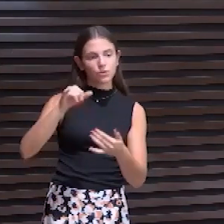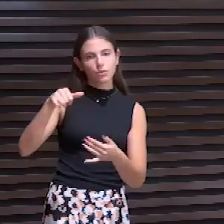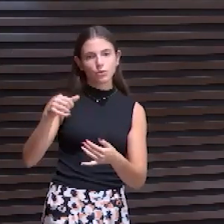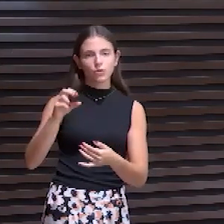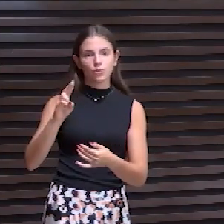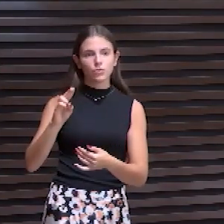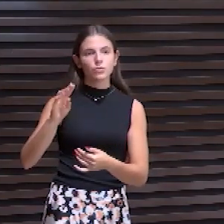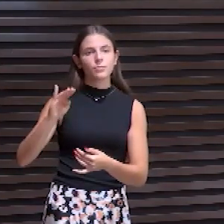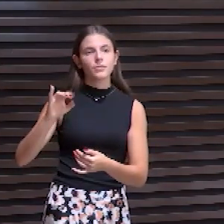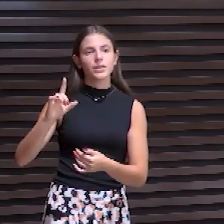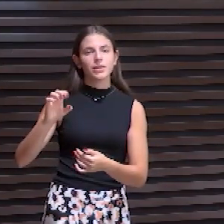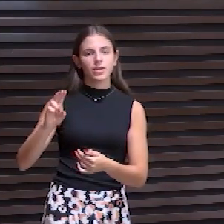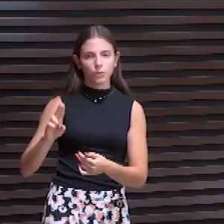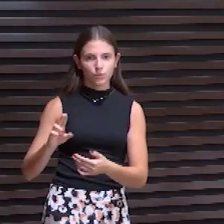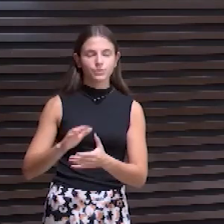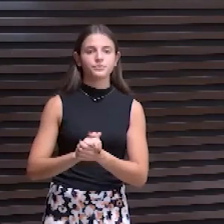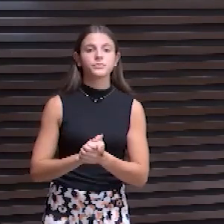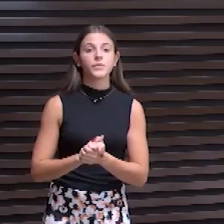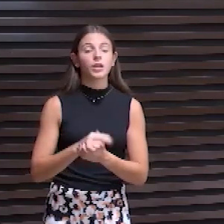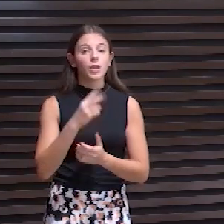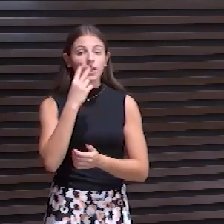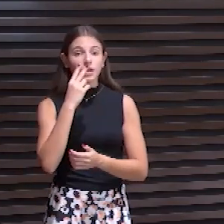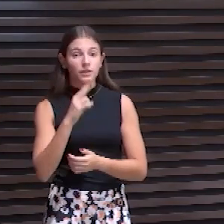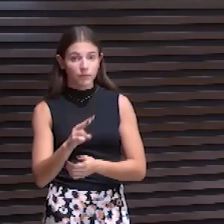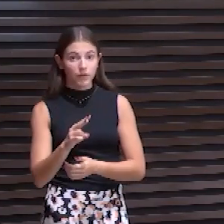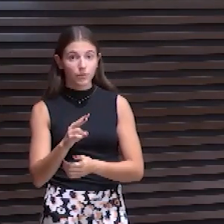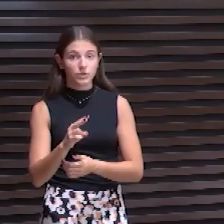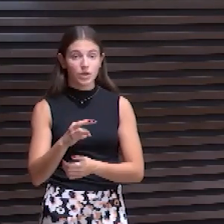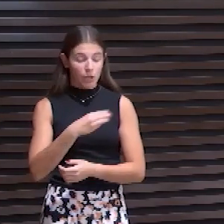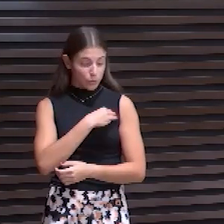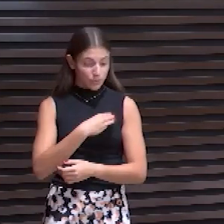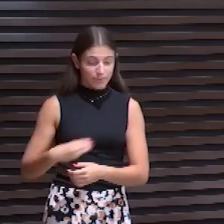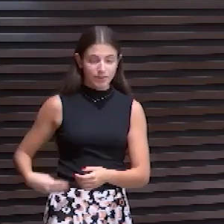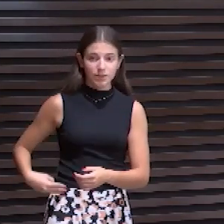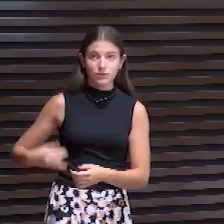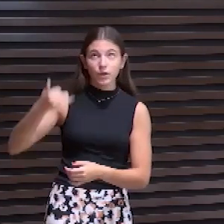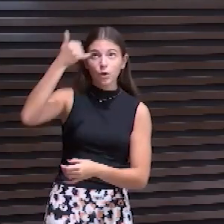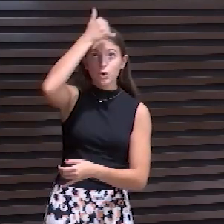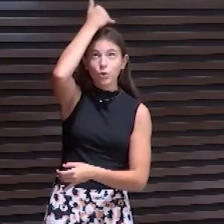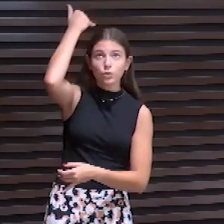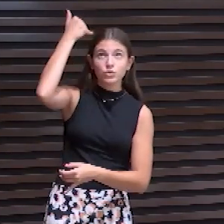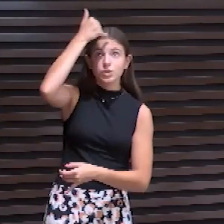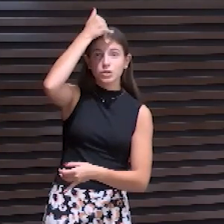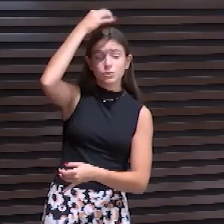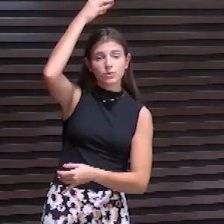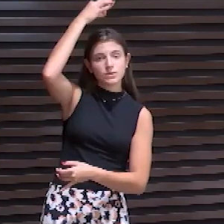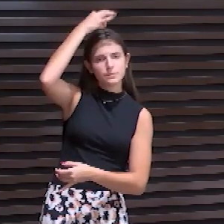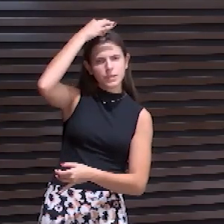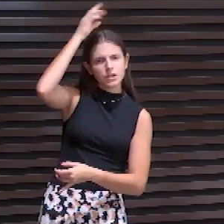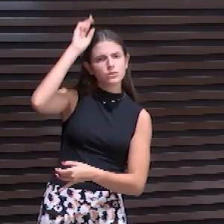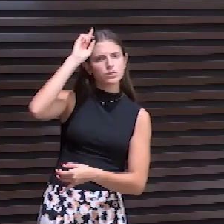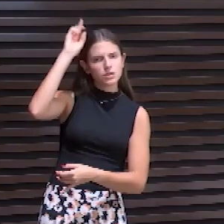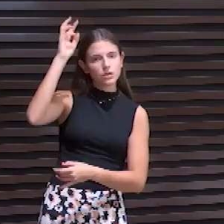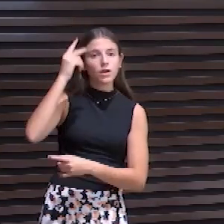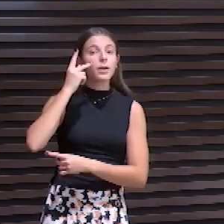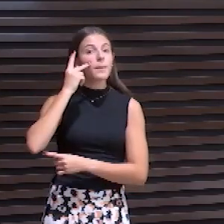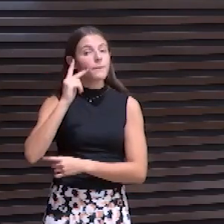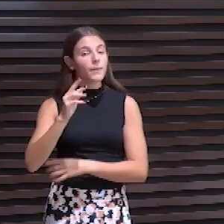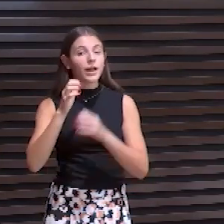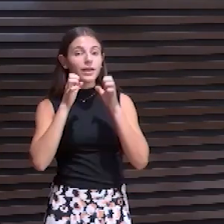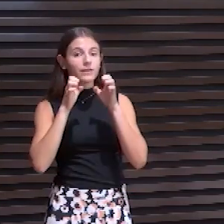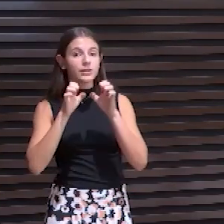vemos que o Messias ele foi ungido pelo Espírito do Senhor para evangelizar os pobres,